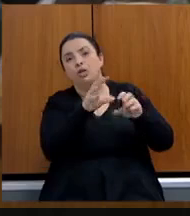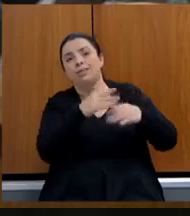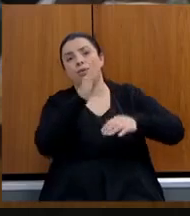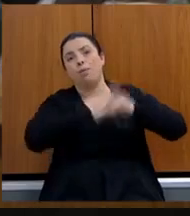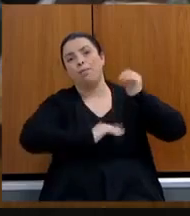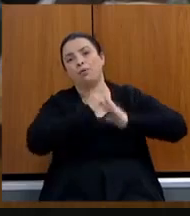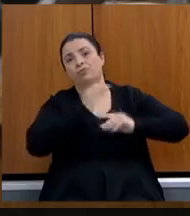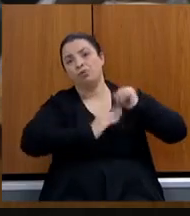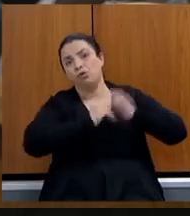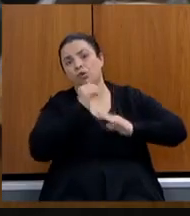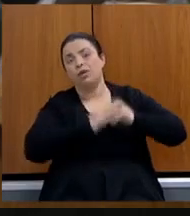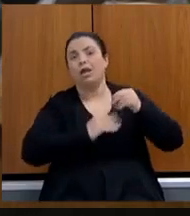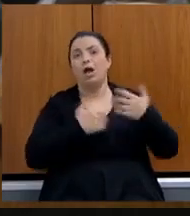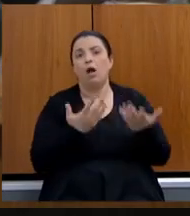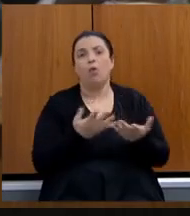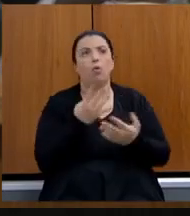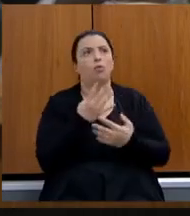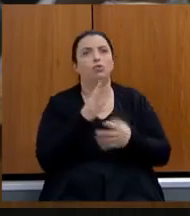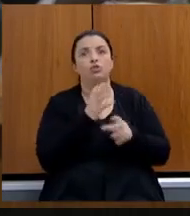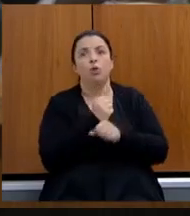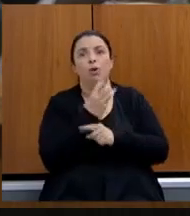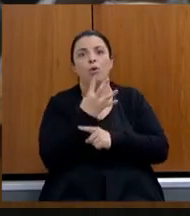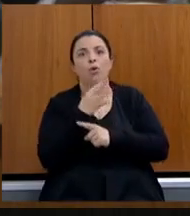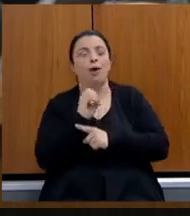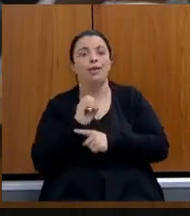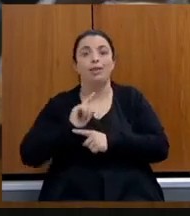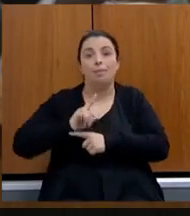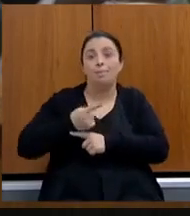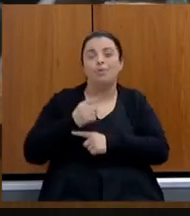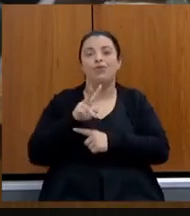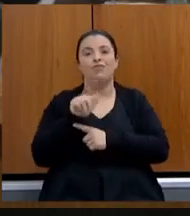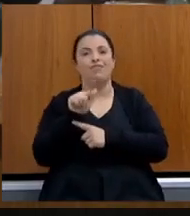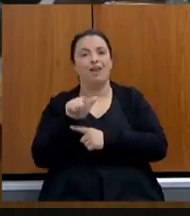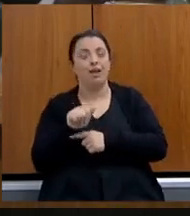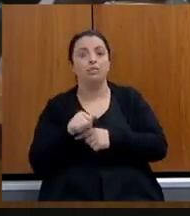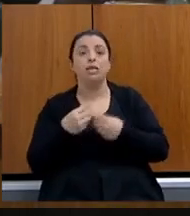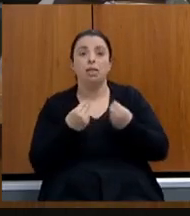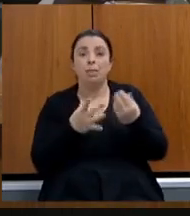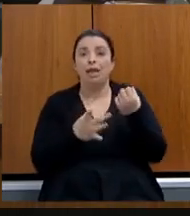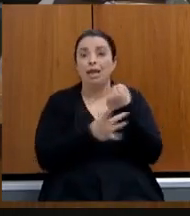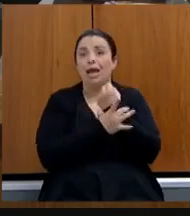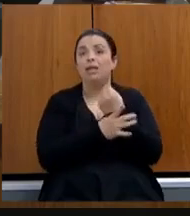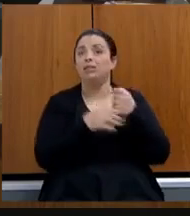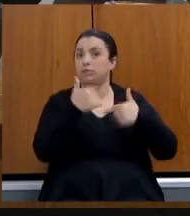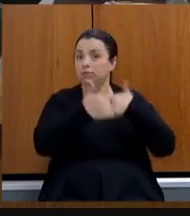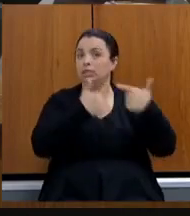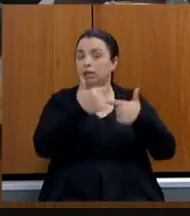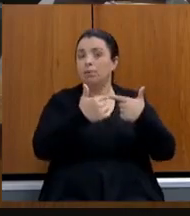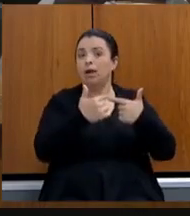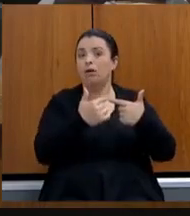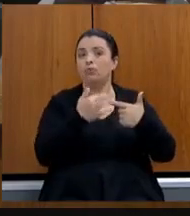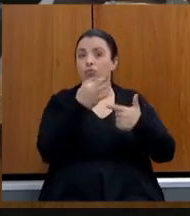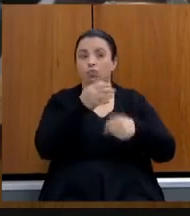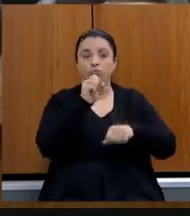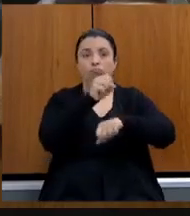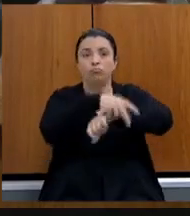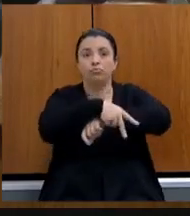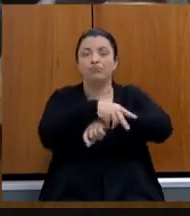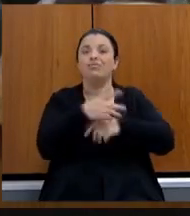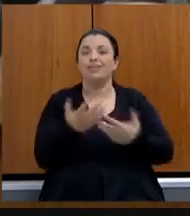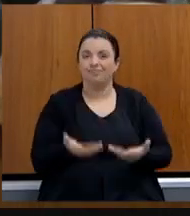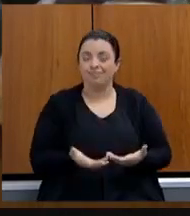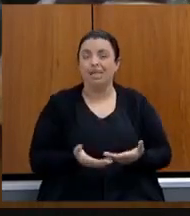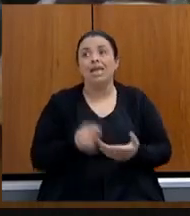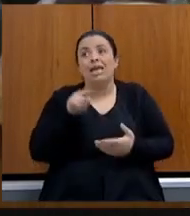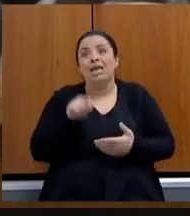profissional com 40 mil vagas em que a gente efetivamente Garanta também empregabilidade é garantido sobre o